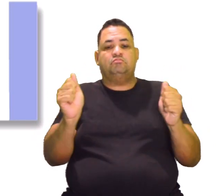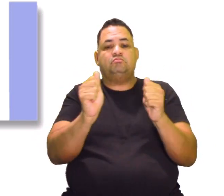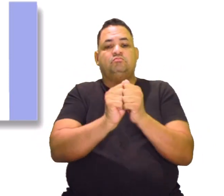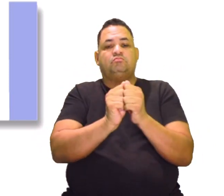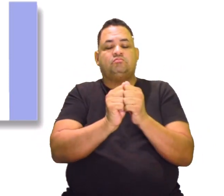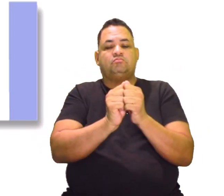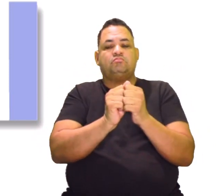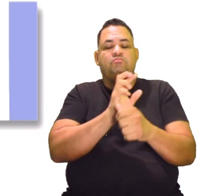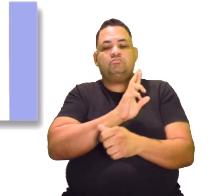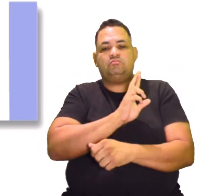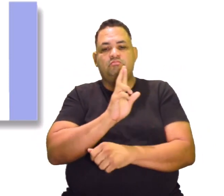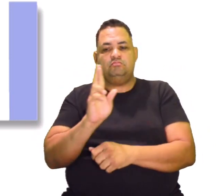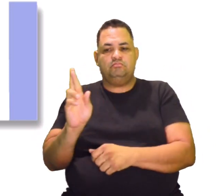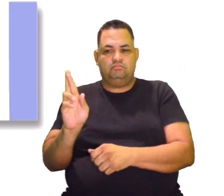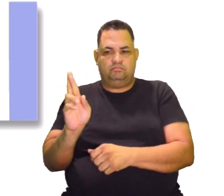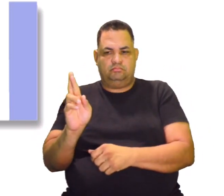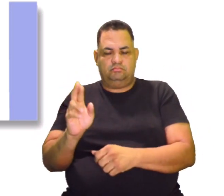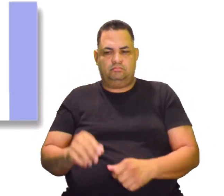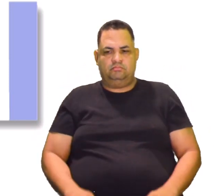seja,